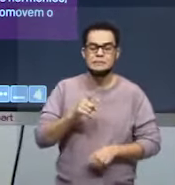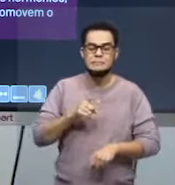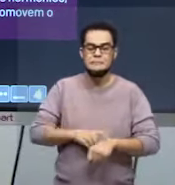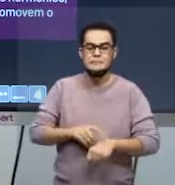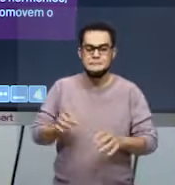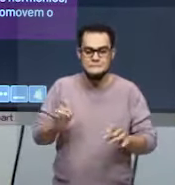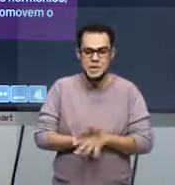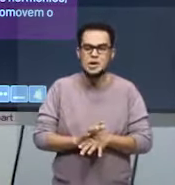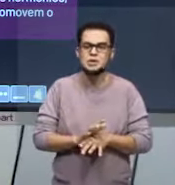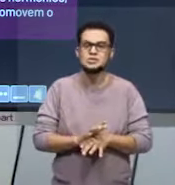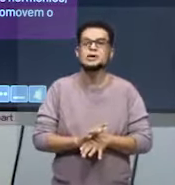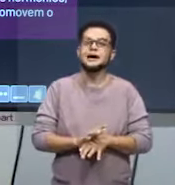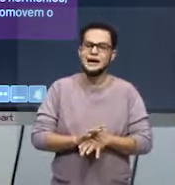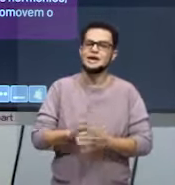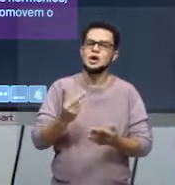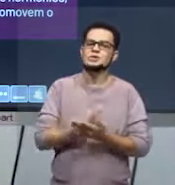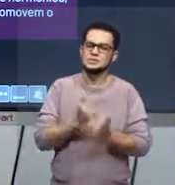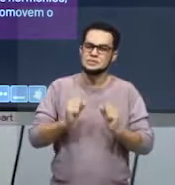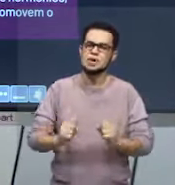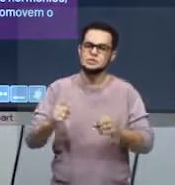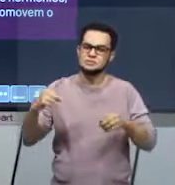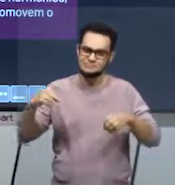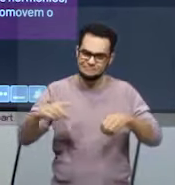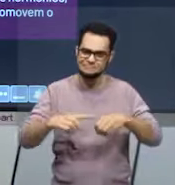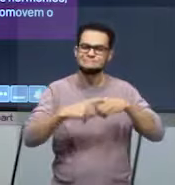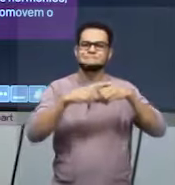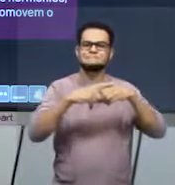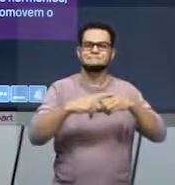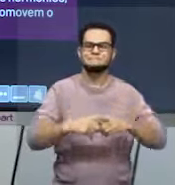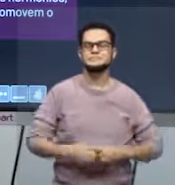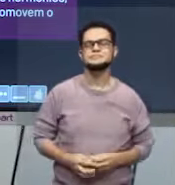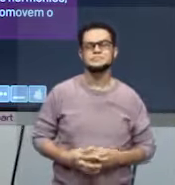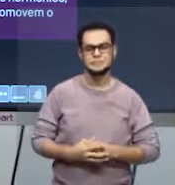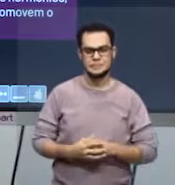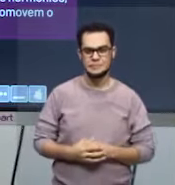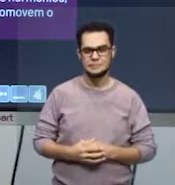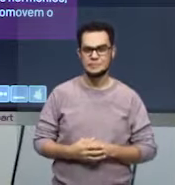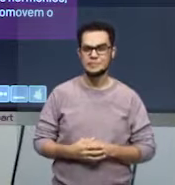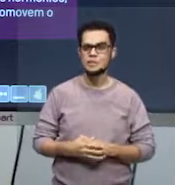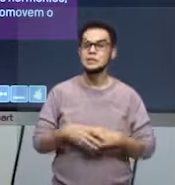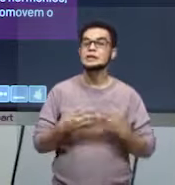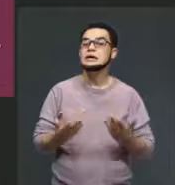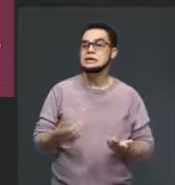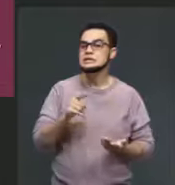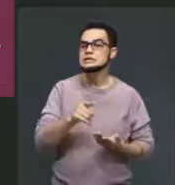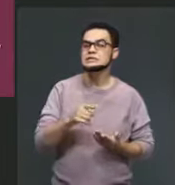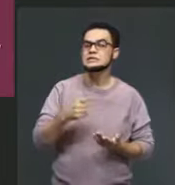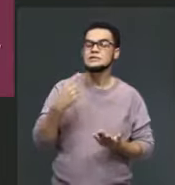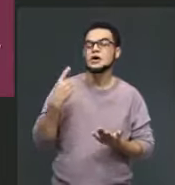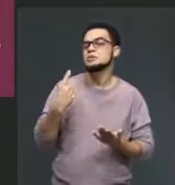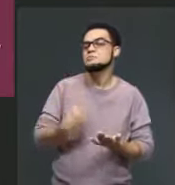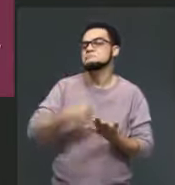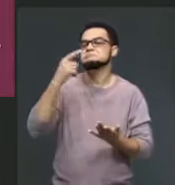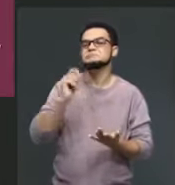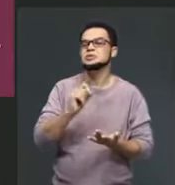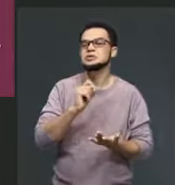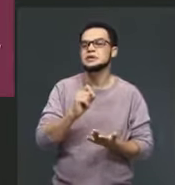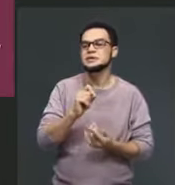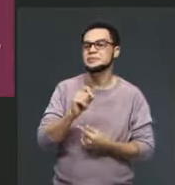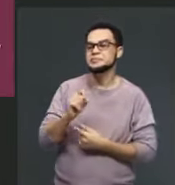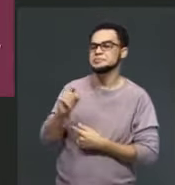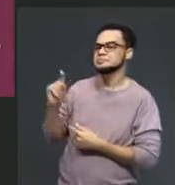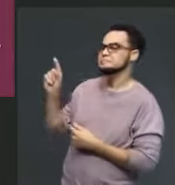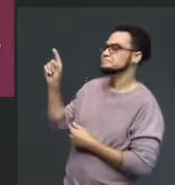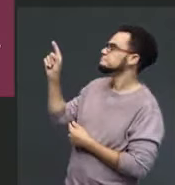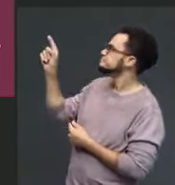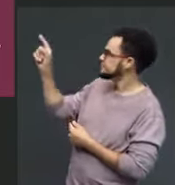já pode, então, haver a fecundação. É a fase de crescimento. E são estimulados pelo folículo estimulante, que